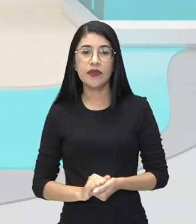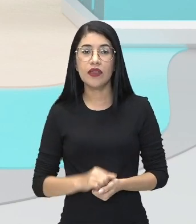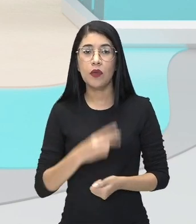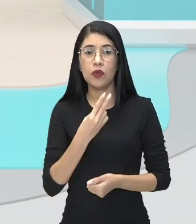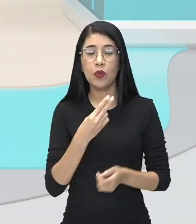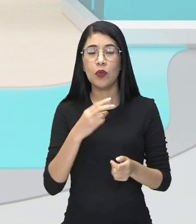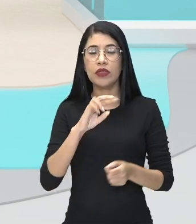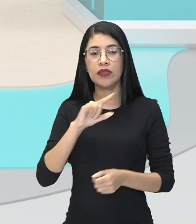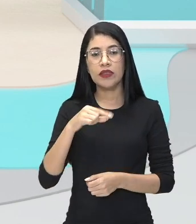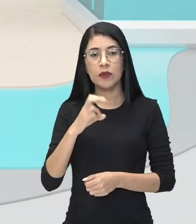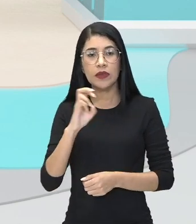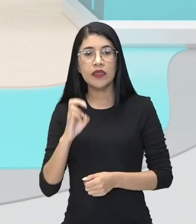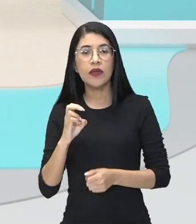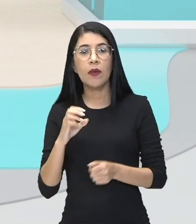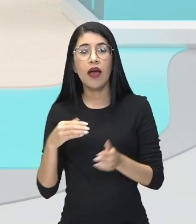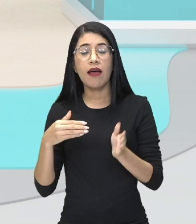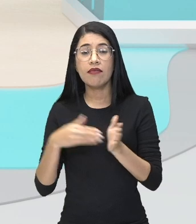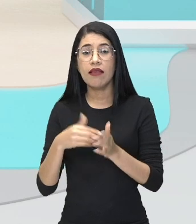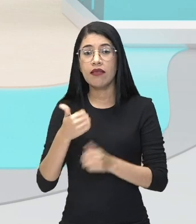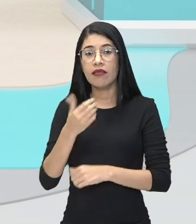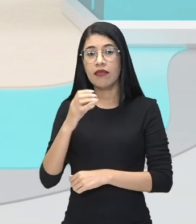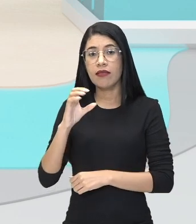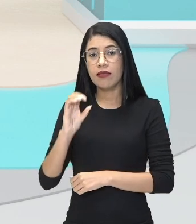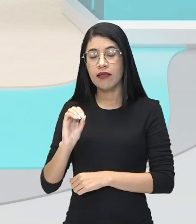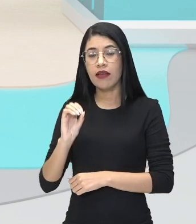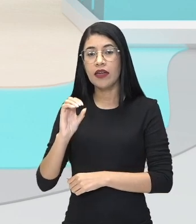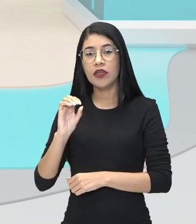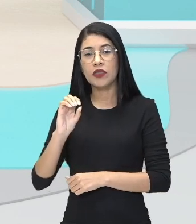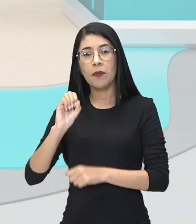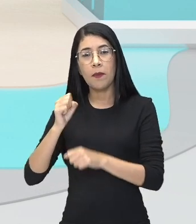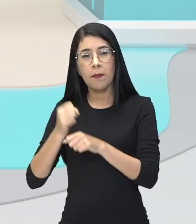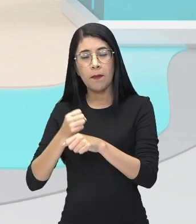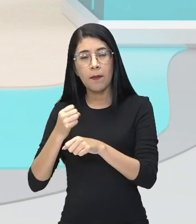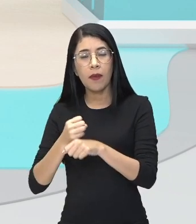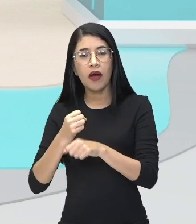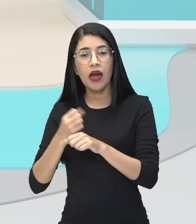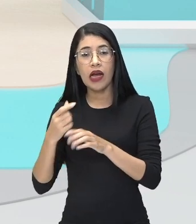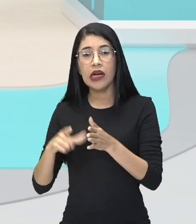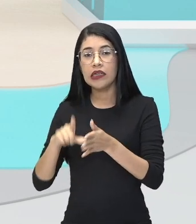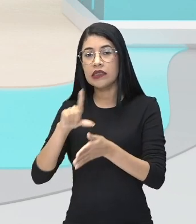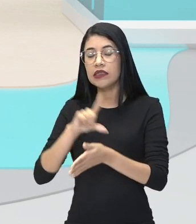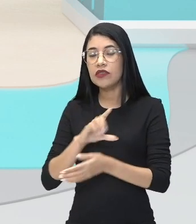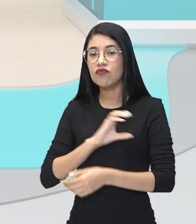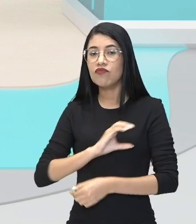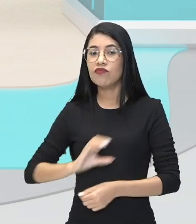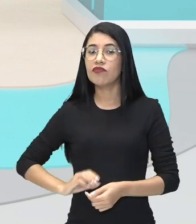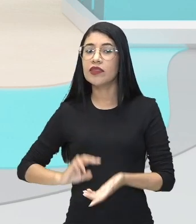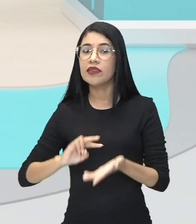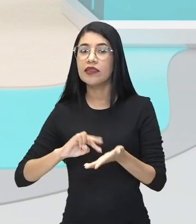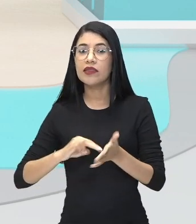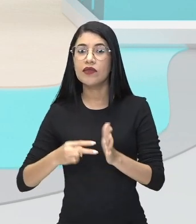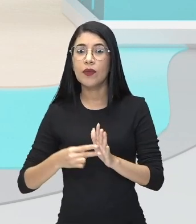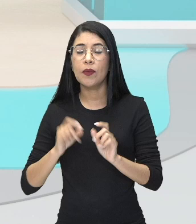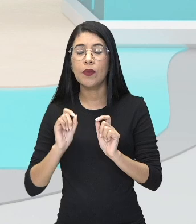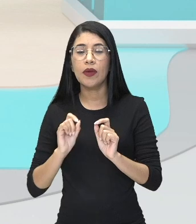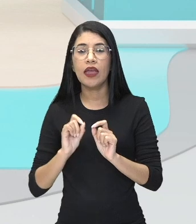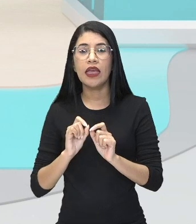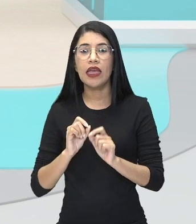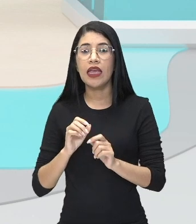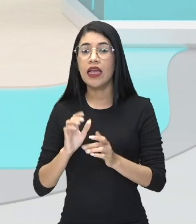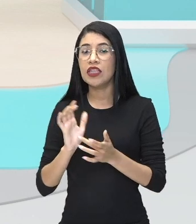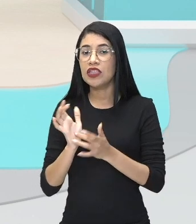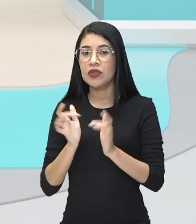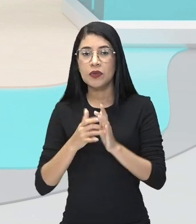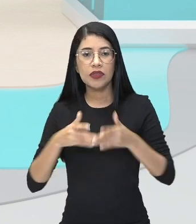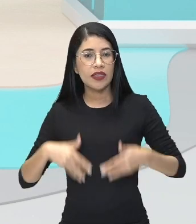a 5 milhões de anos a 10 milhões antes de Cristo. Isso aqui quer dizer que Cristo ainda não tinha